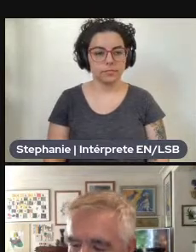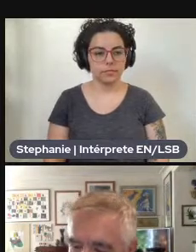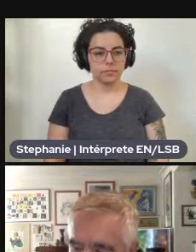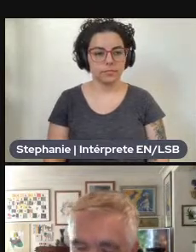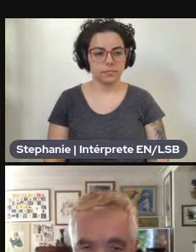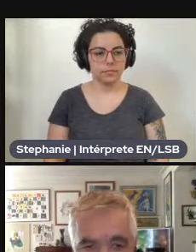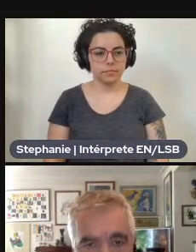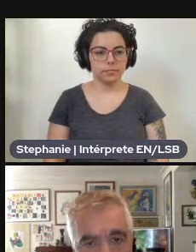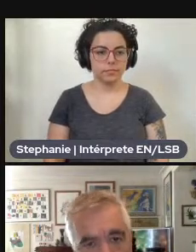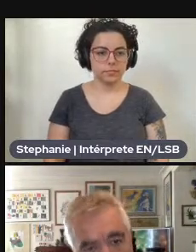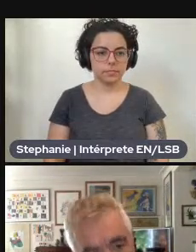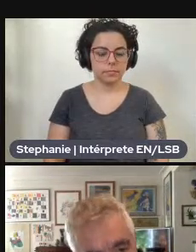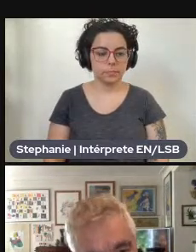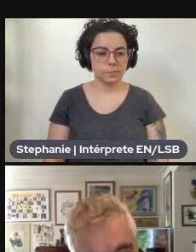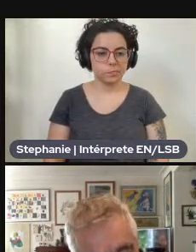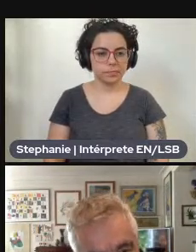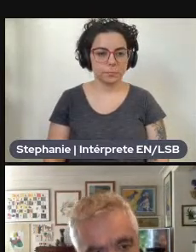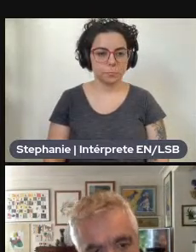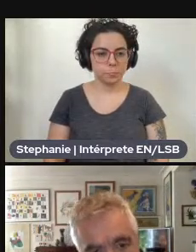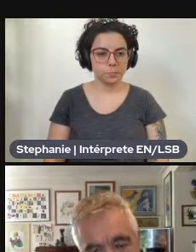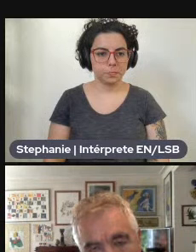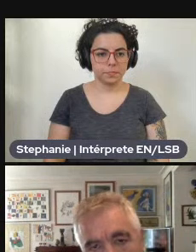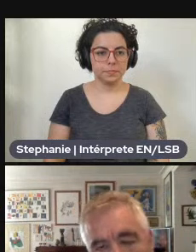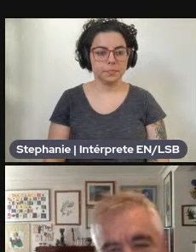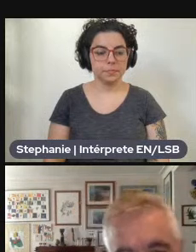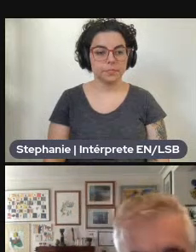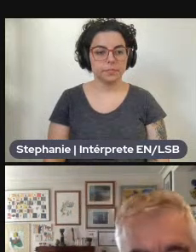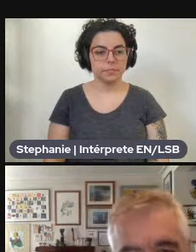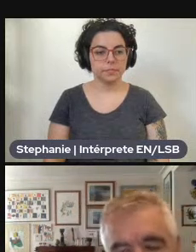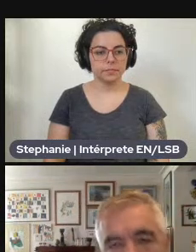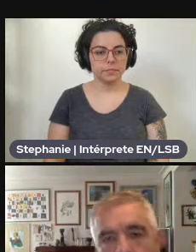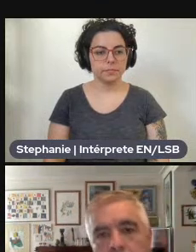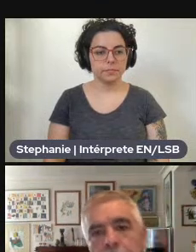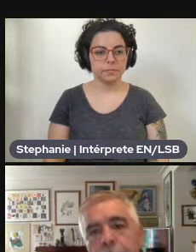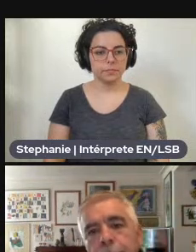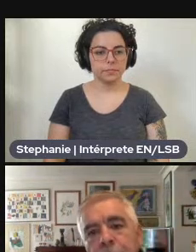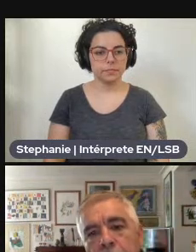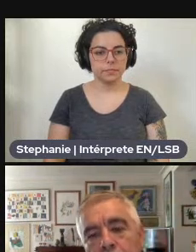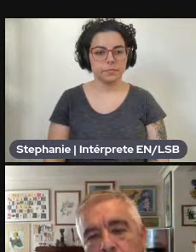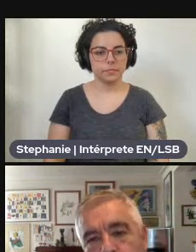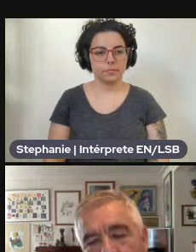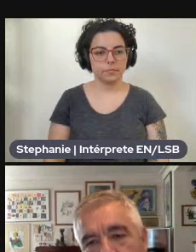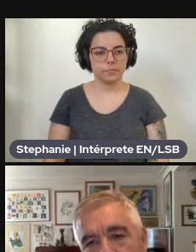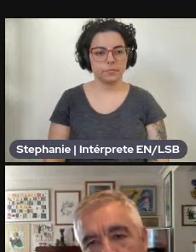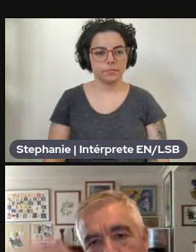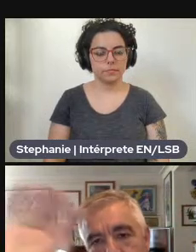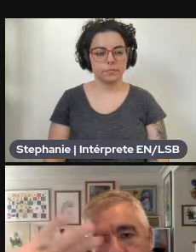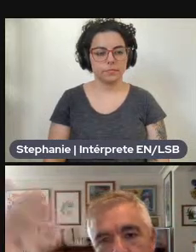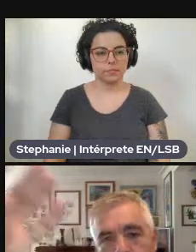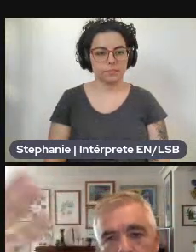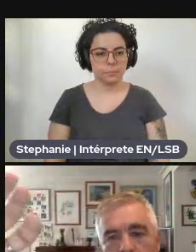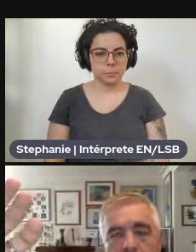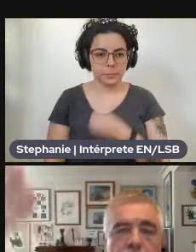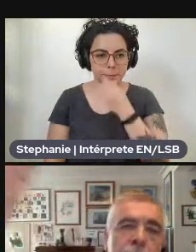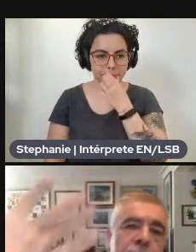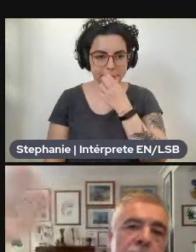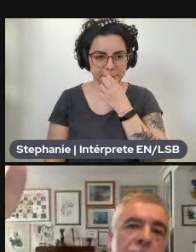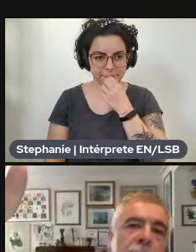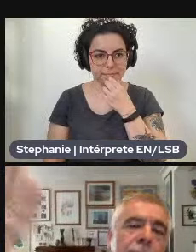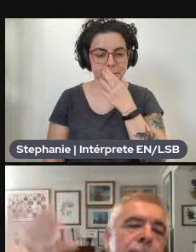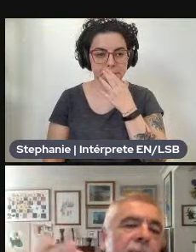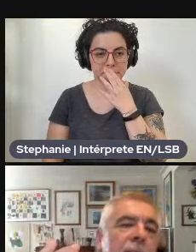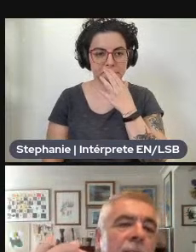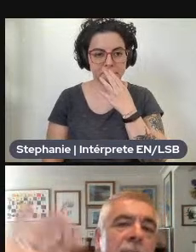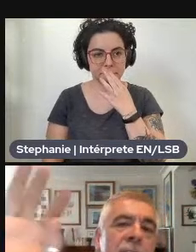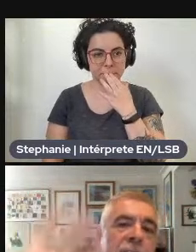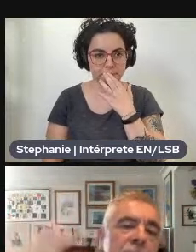teoria efetivamente orientada para o significado, não é? E, portanto, o que nós temos é o